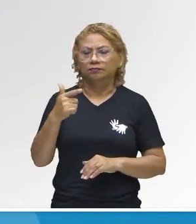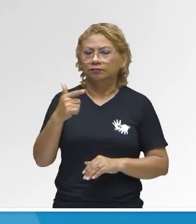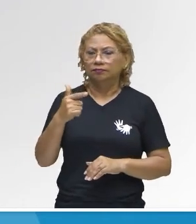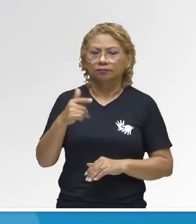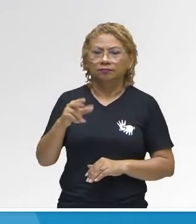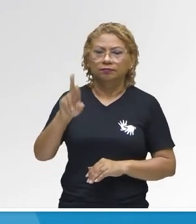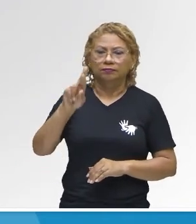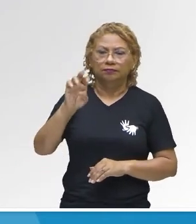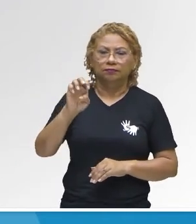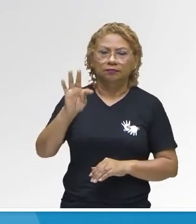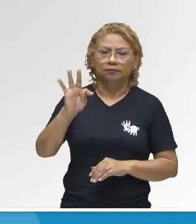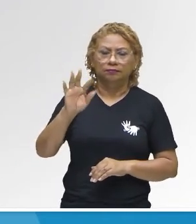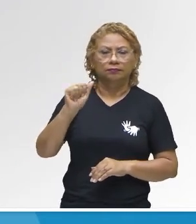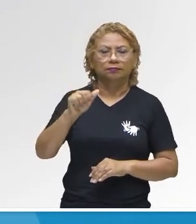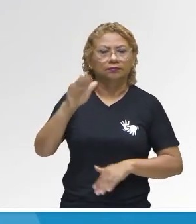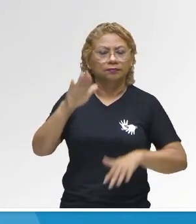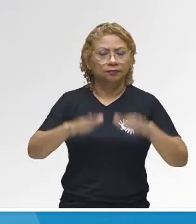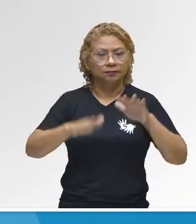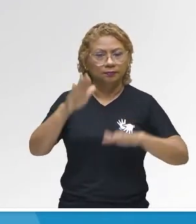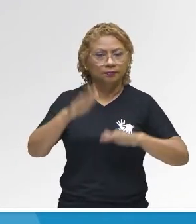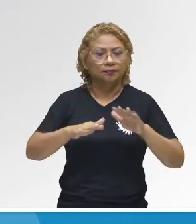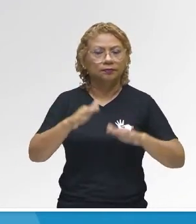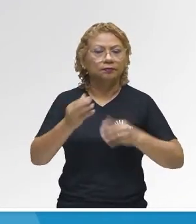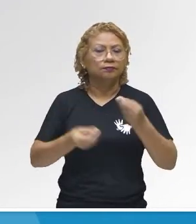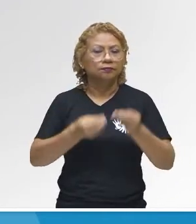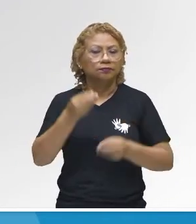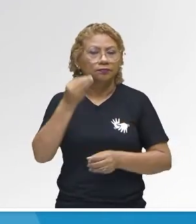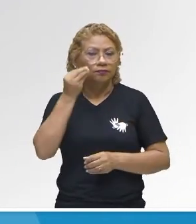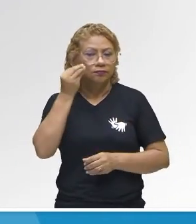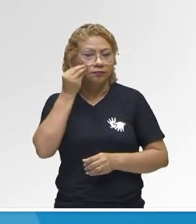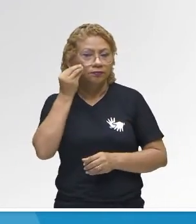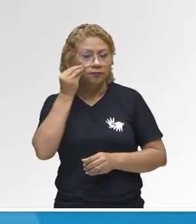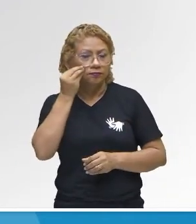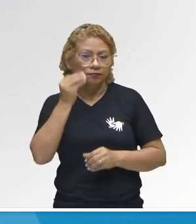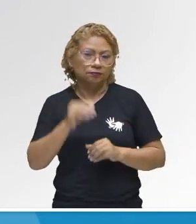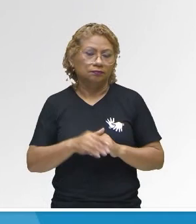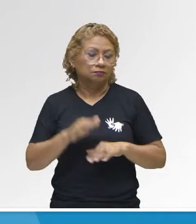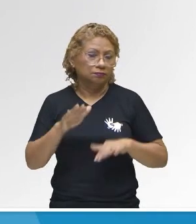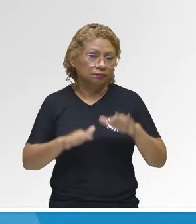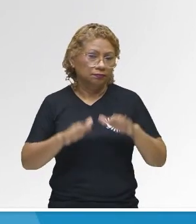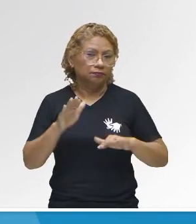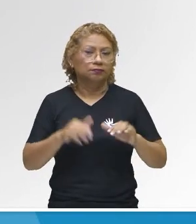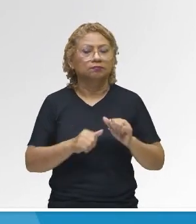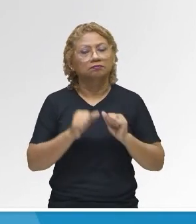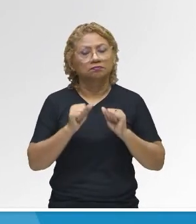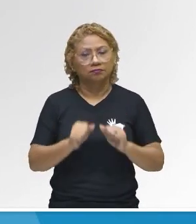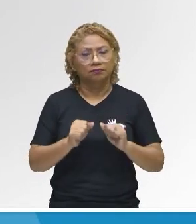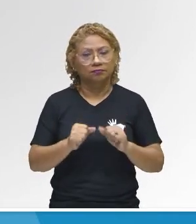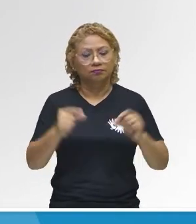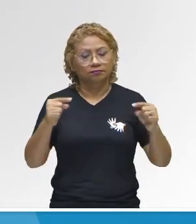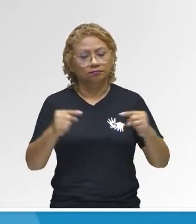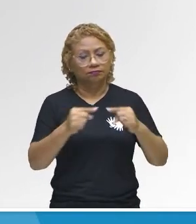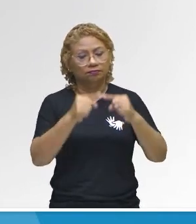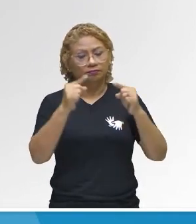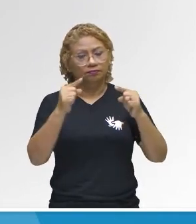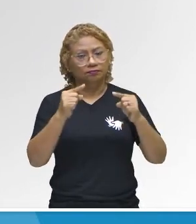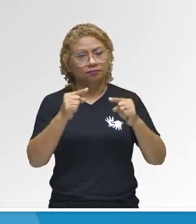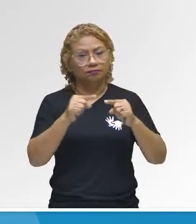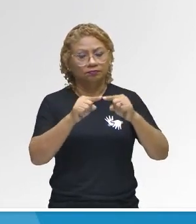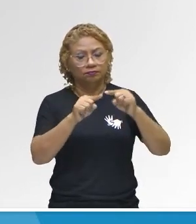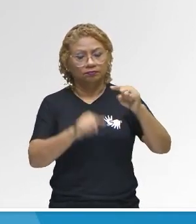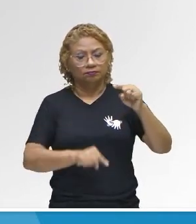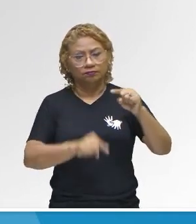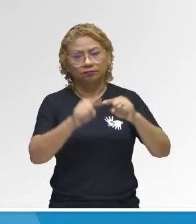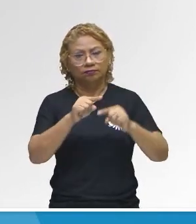fez? Dependendo do ponto de vista do observador, eu posso ter uma reta ou eu posso ter apenas um único ponto. Se eu olhar daqui para